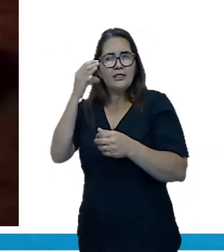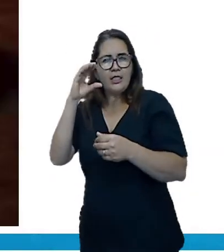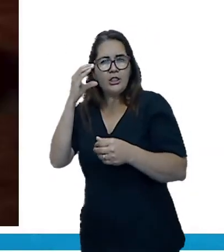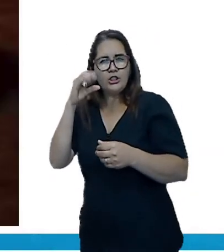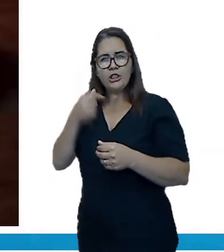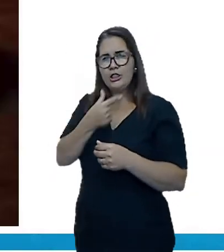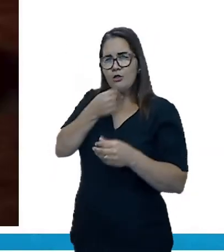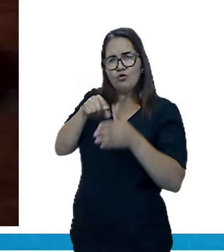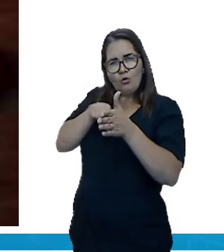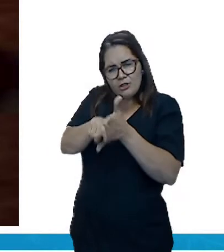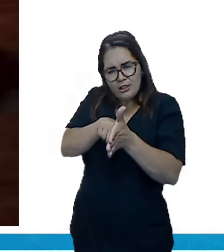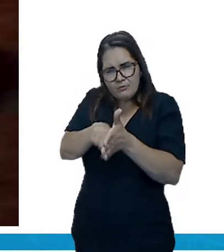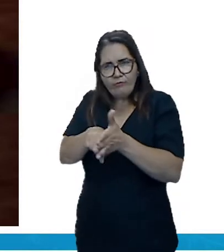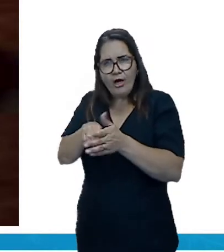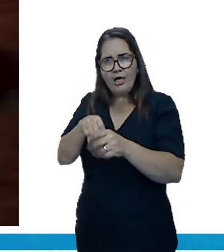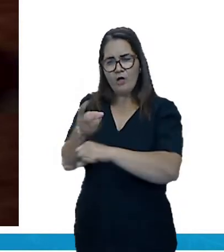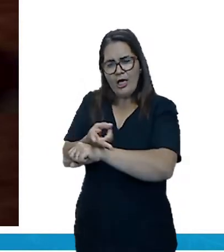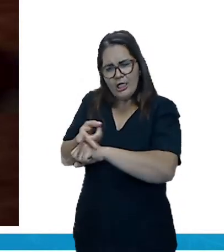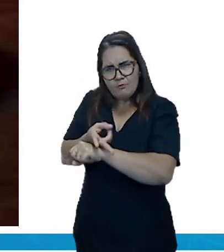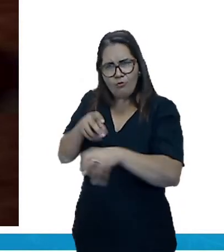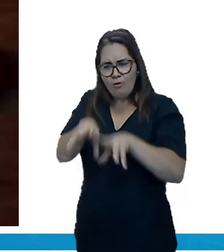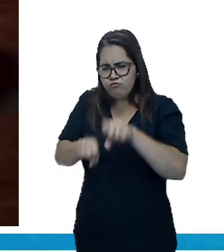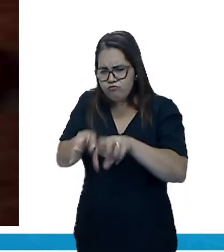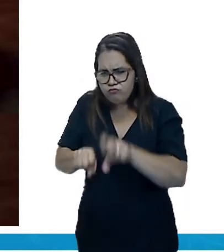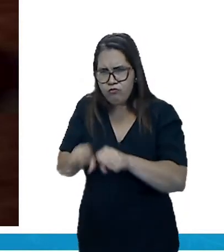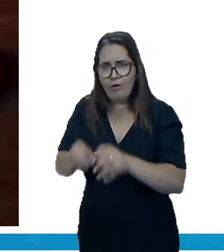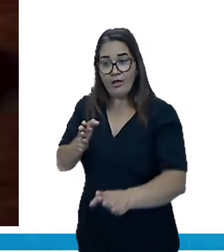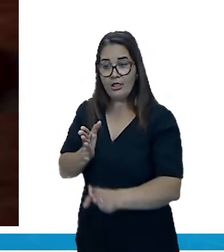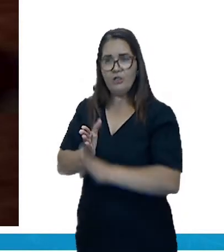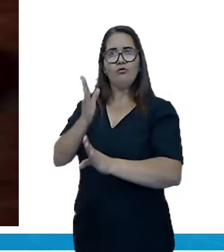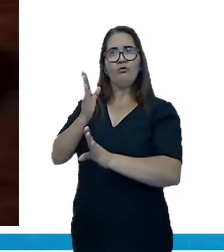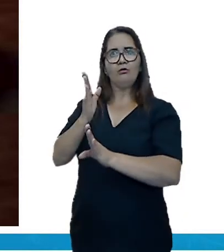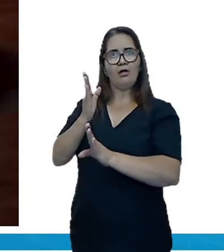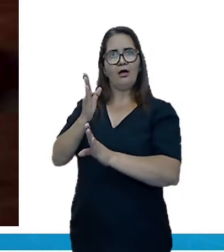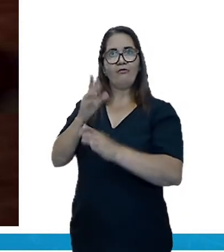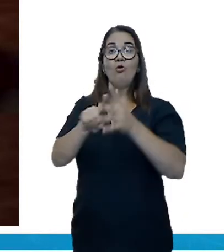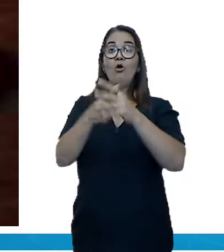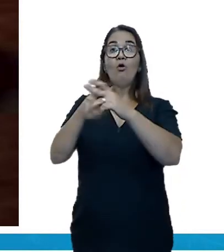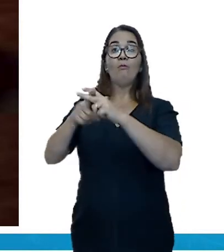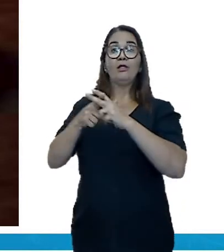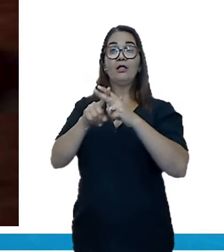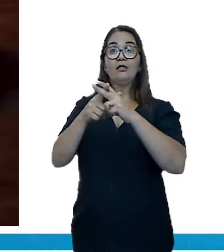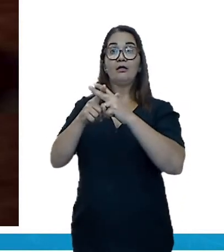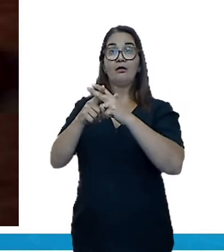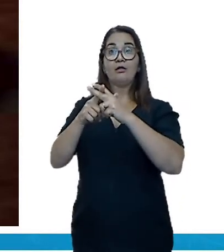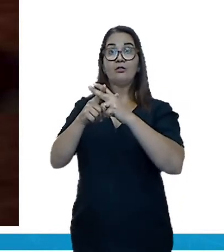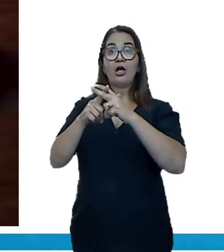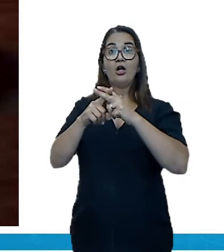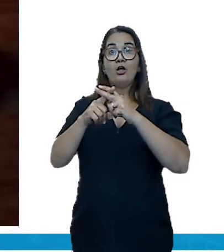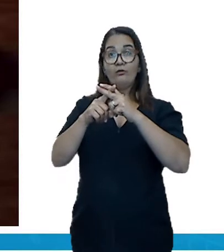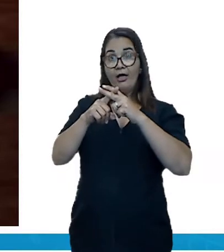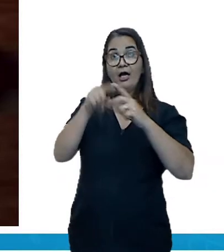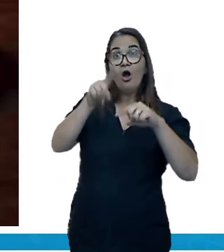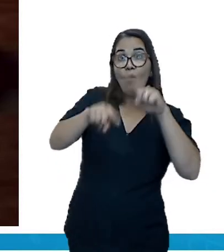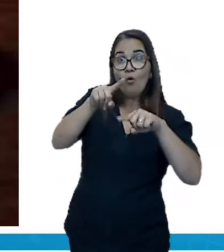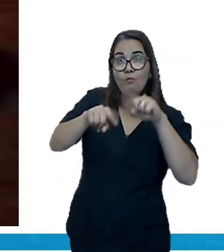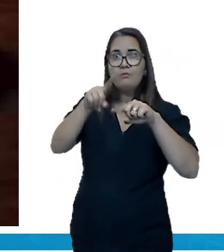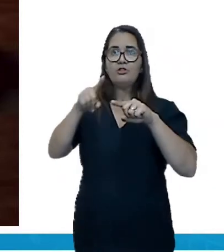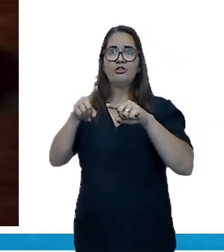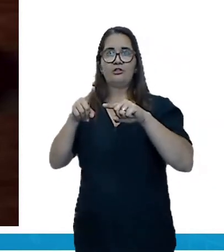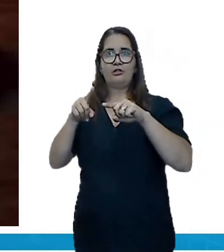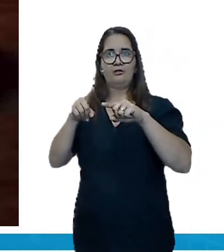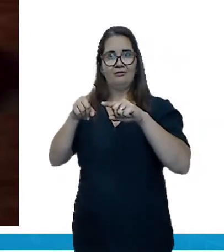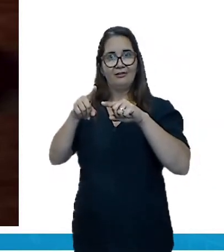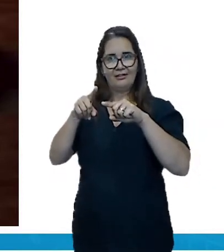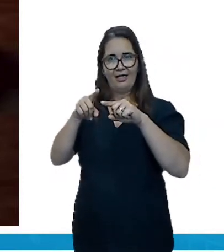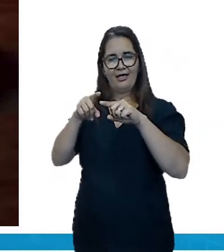Museu e Los Todos, na Argentina, bem pertinho daqui do Brasil. Há indícios da presença